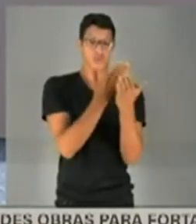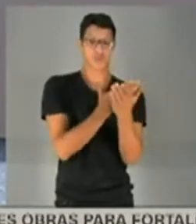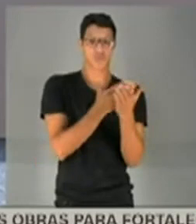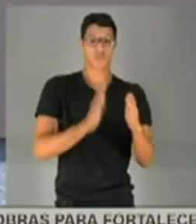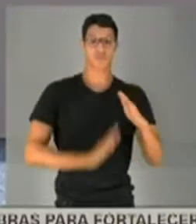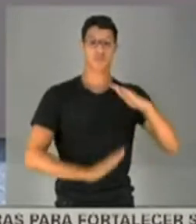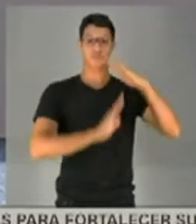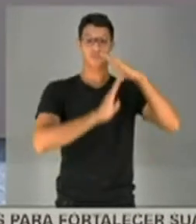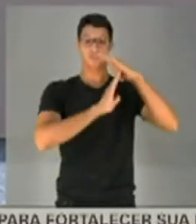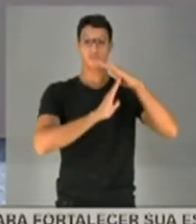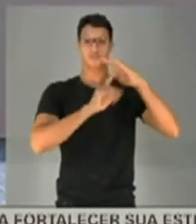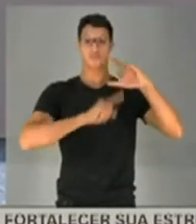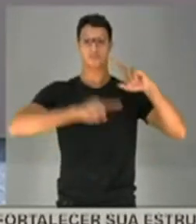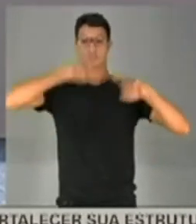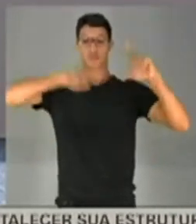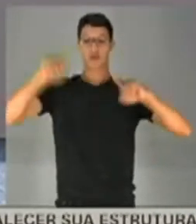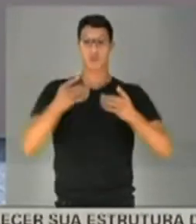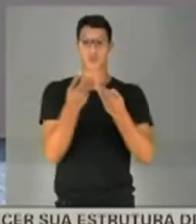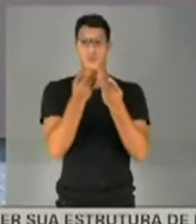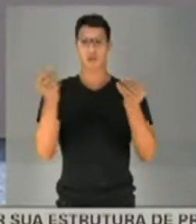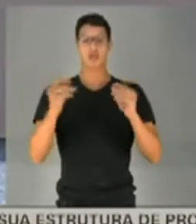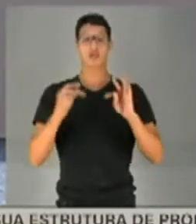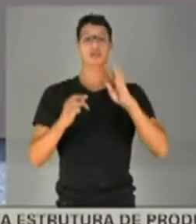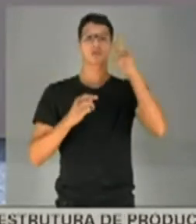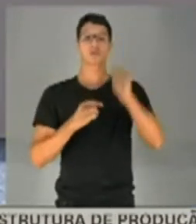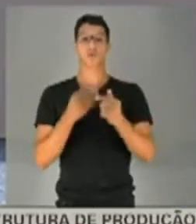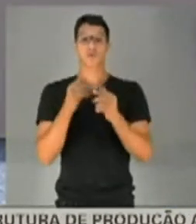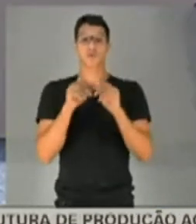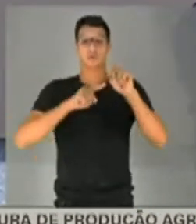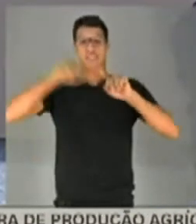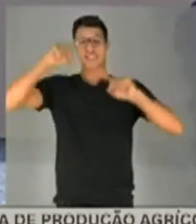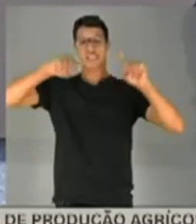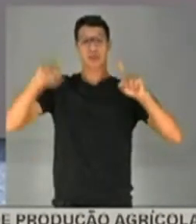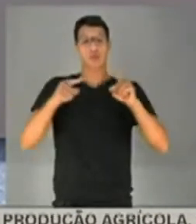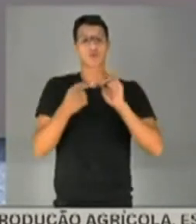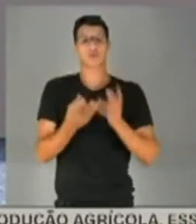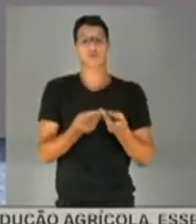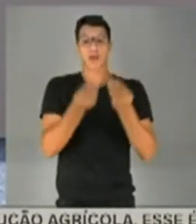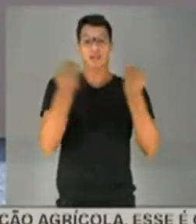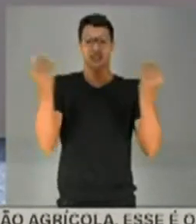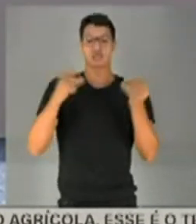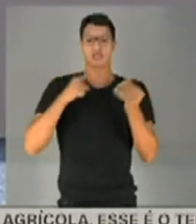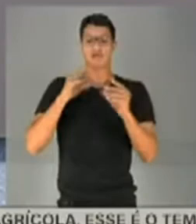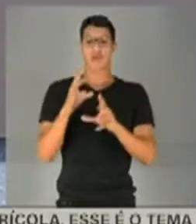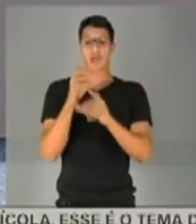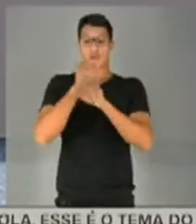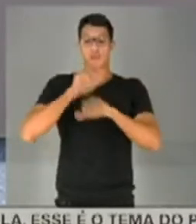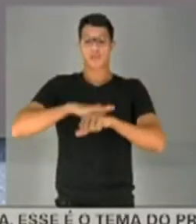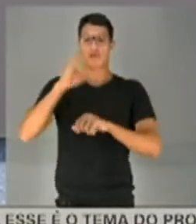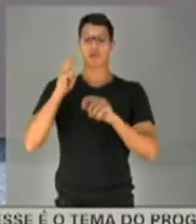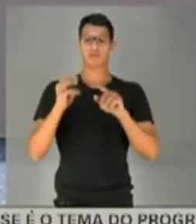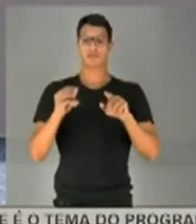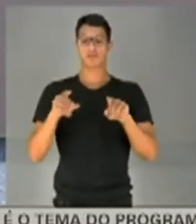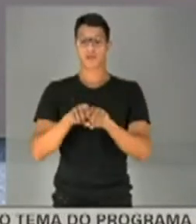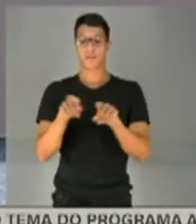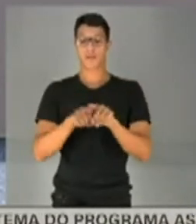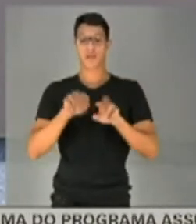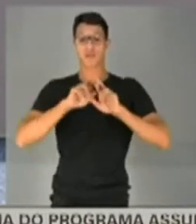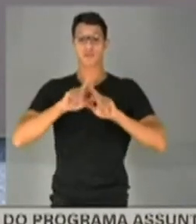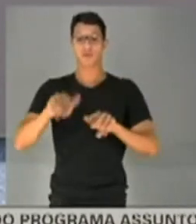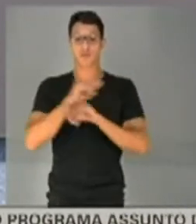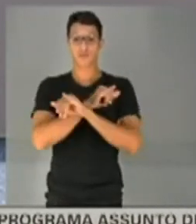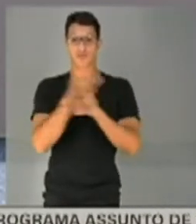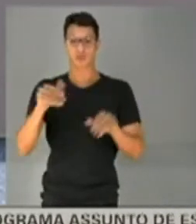nota máxima nos indicadores de qualidade. Todos os indicadores de qualidade, o EpiCovid tirou nota máxima, também diferente do que foi dito